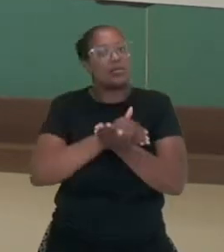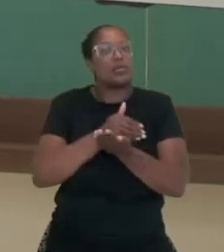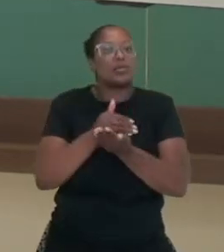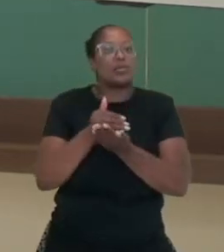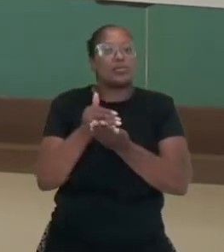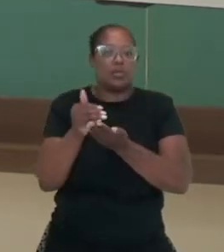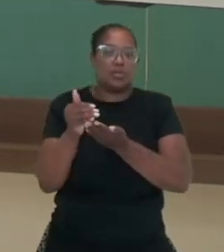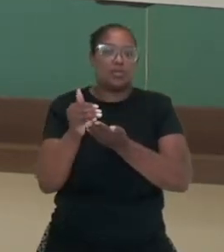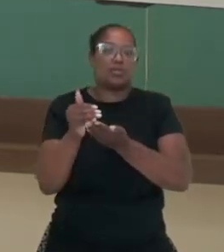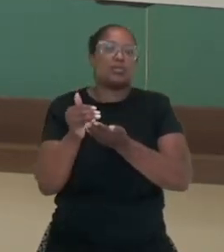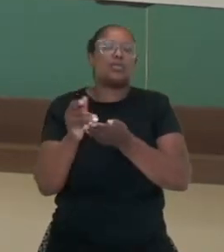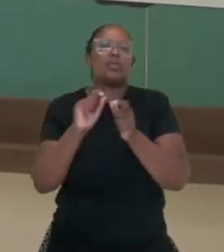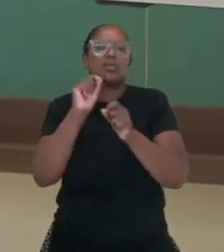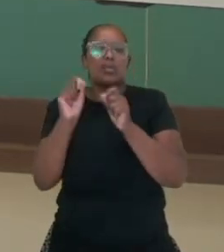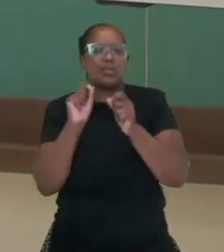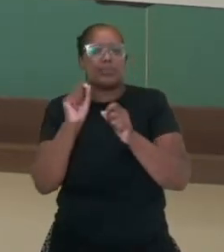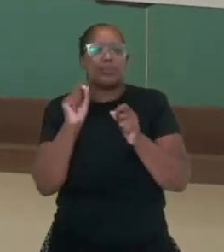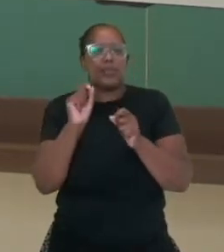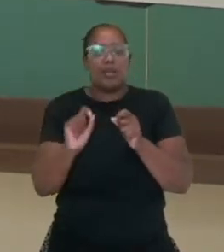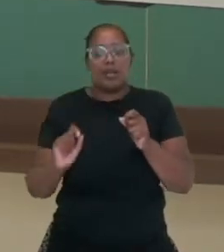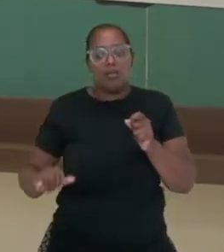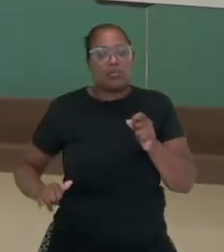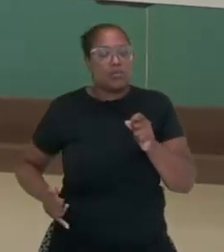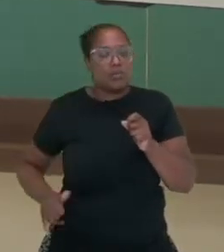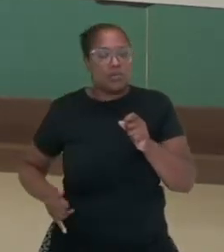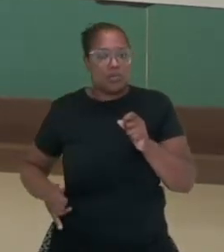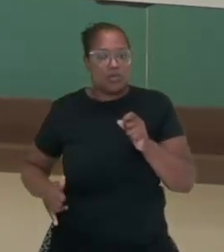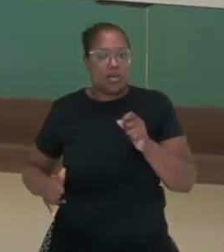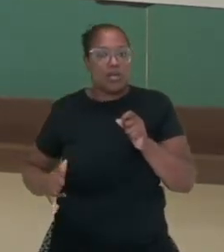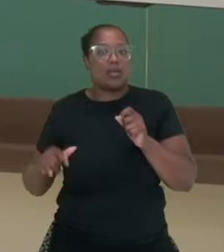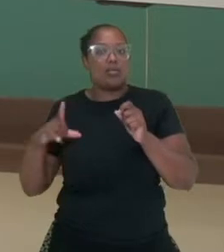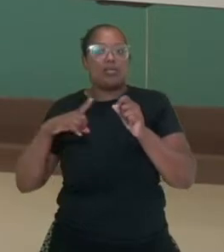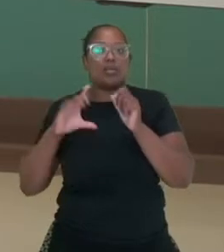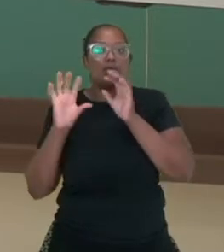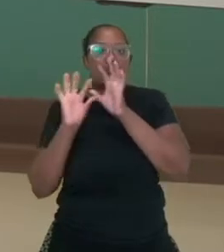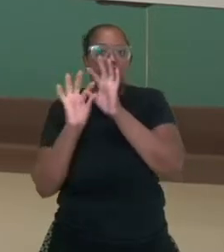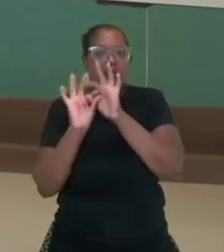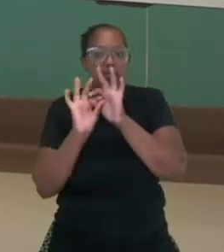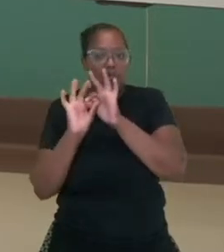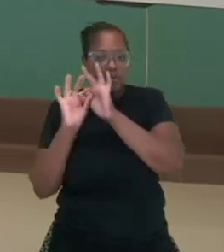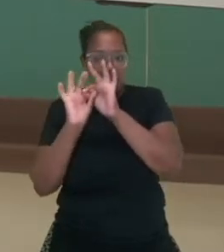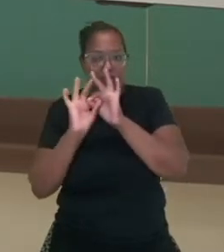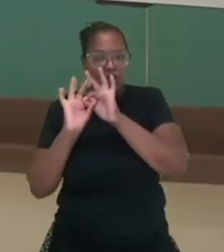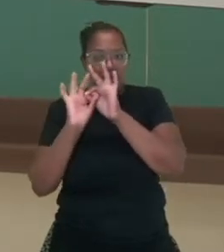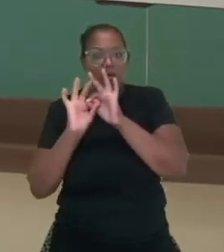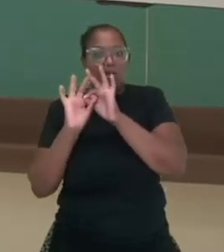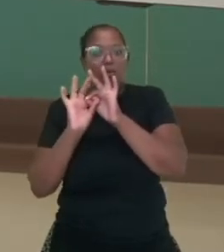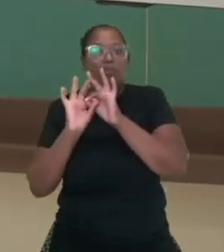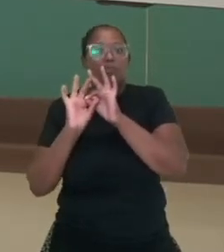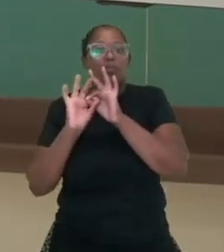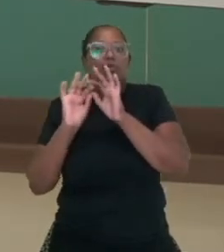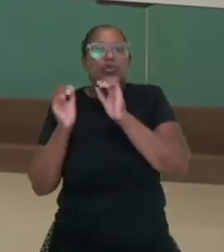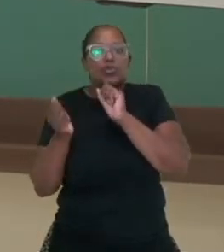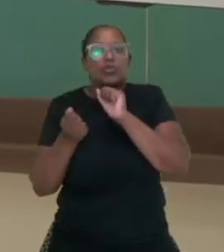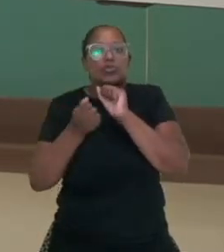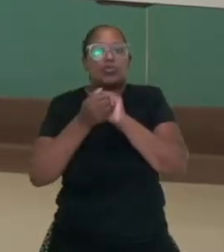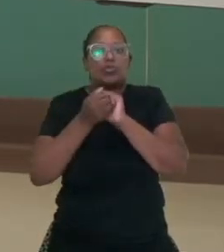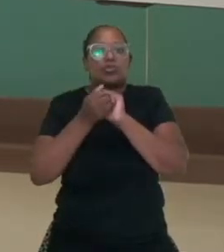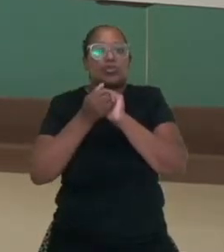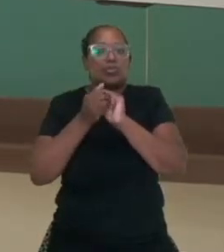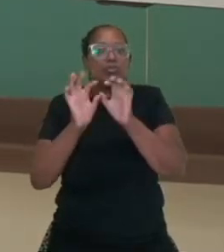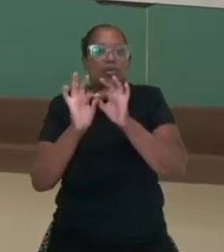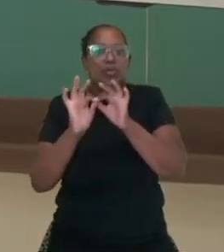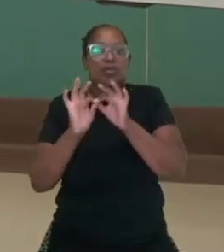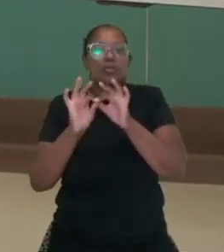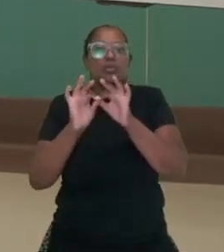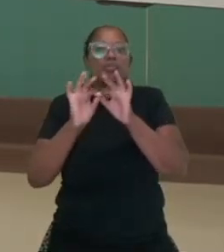telefones móveis se ligariam a essa torre, que está ligada à central de rádio, e assim nós conseguiríamos